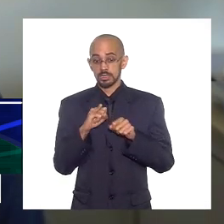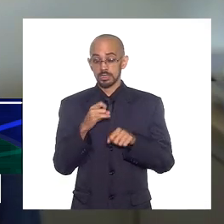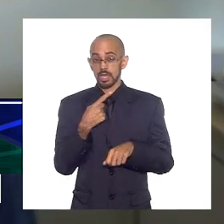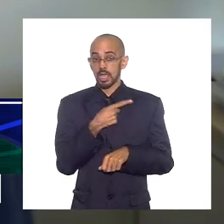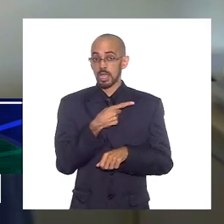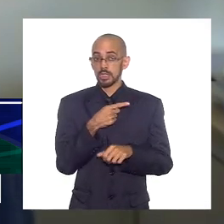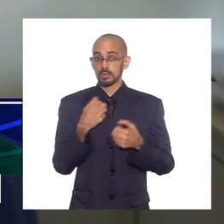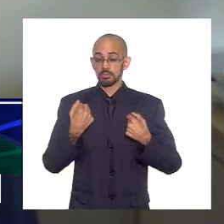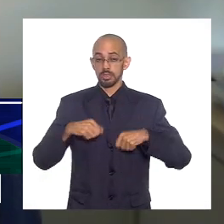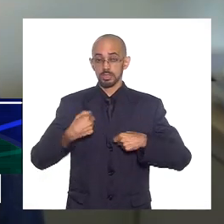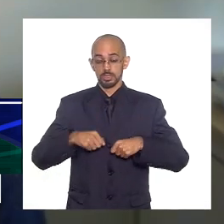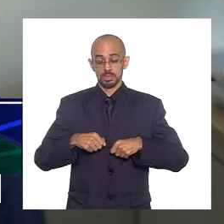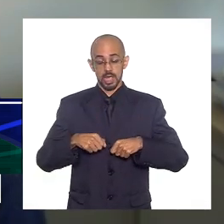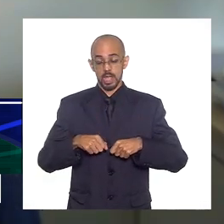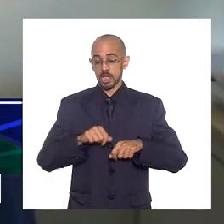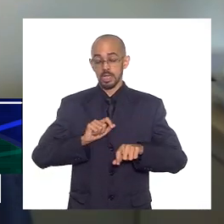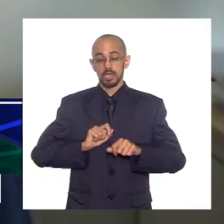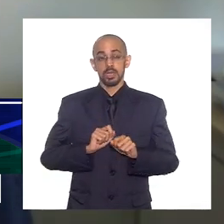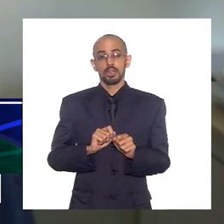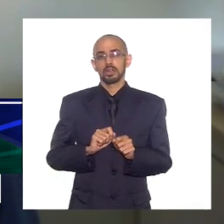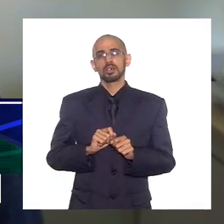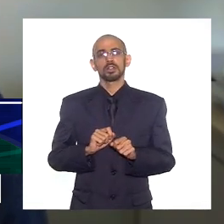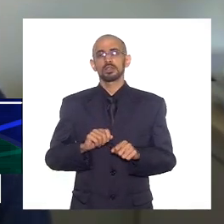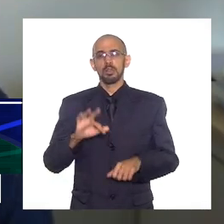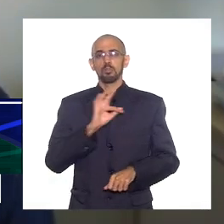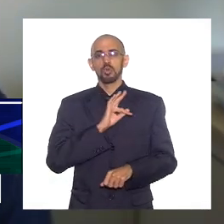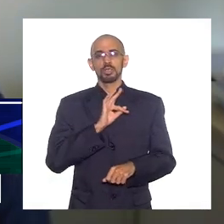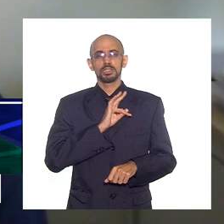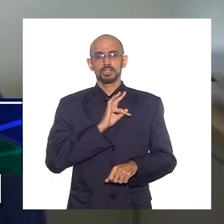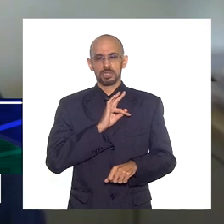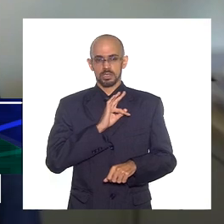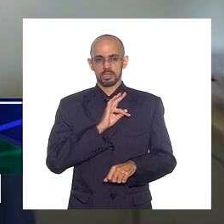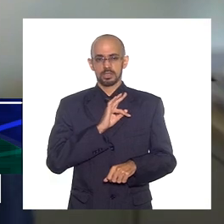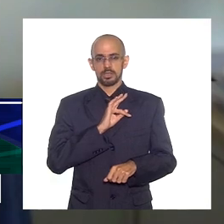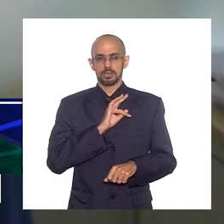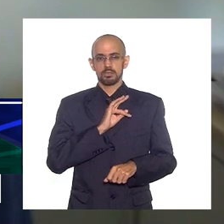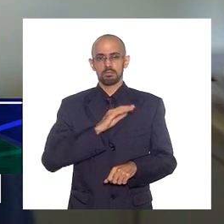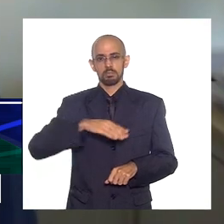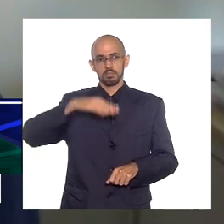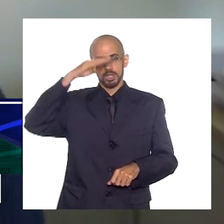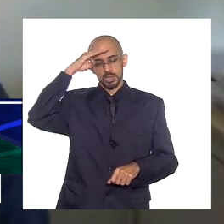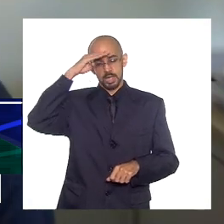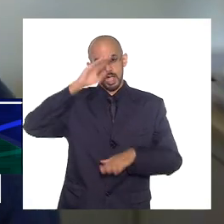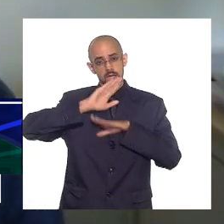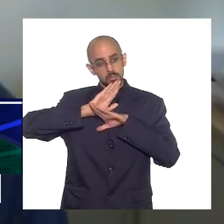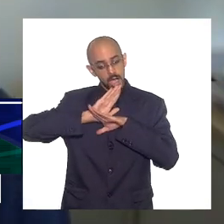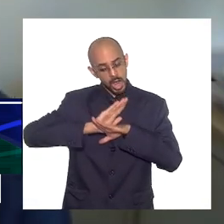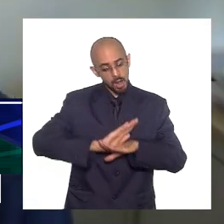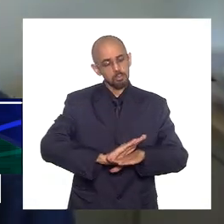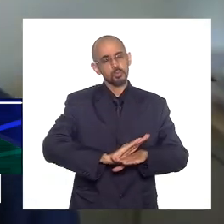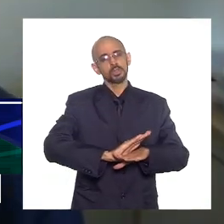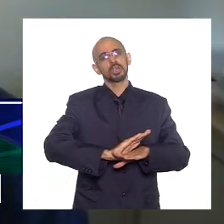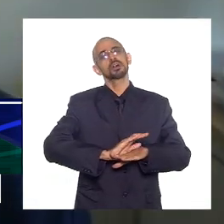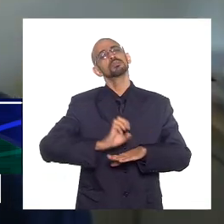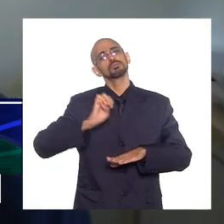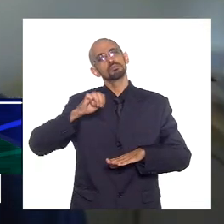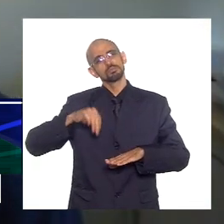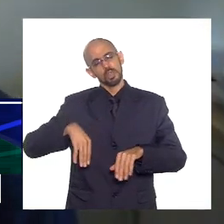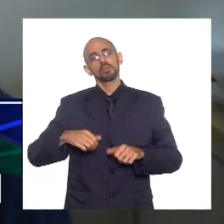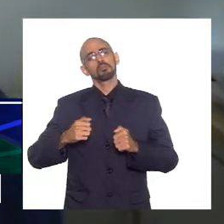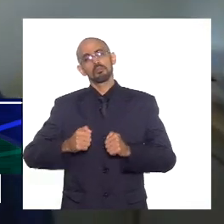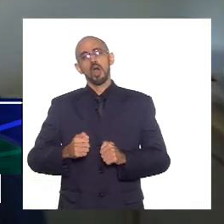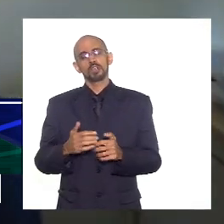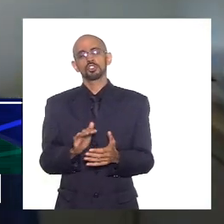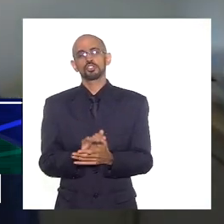se ele precisar, como geralmente precisa, da Polícia Militar, a Polícia Militar dá apoio. É isso